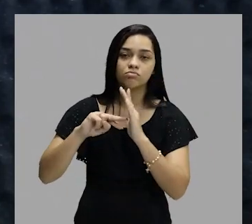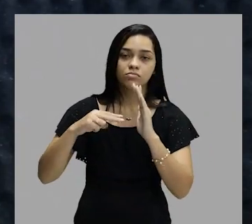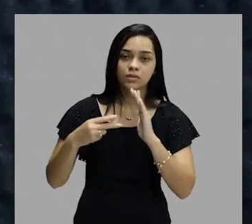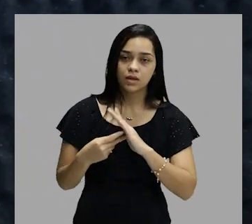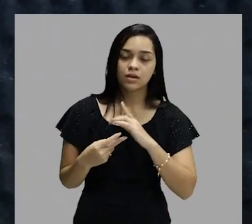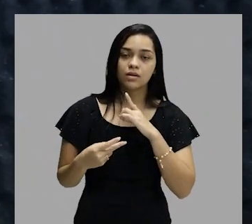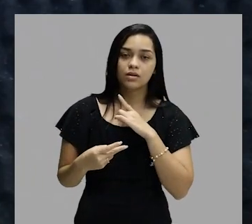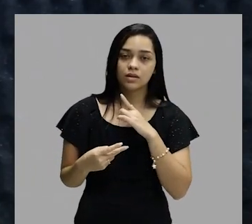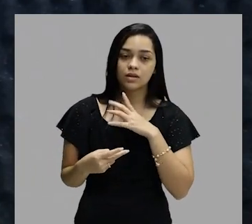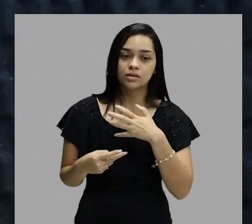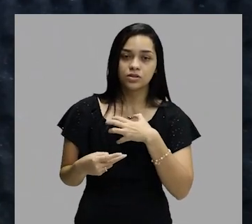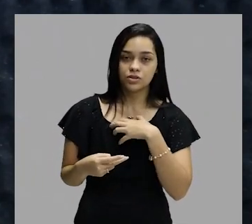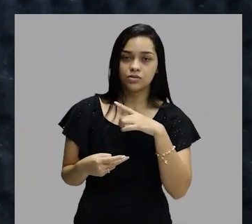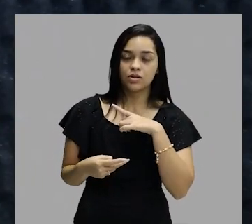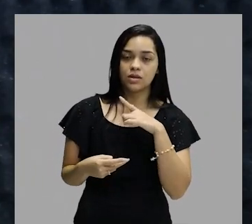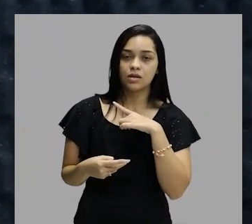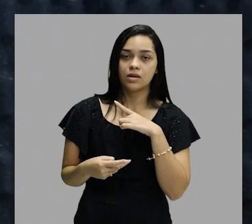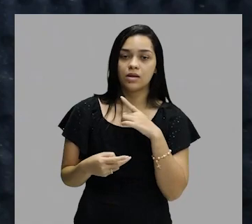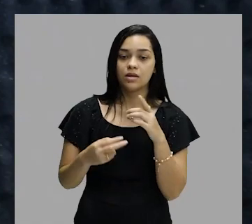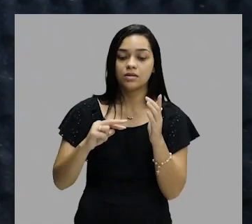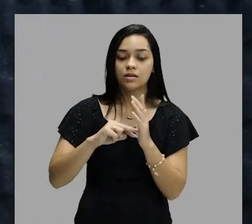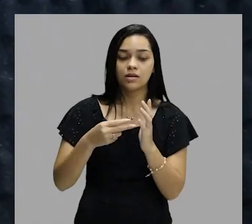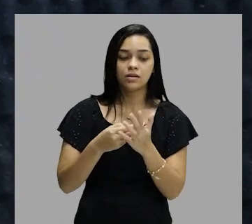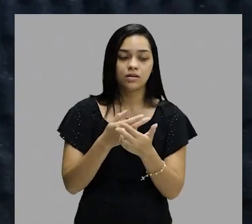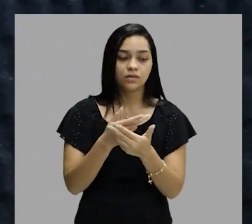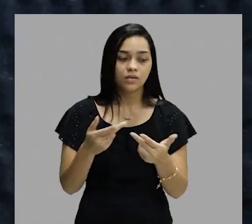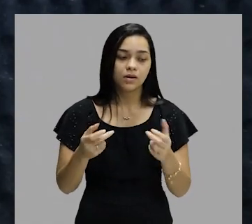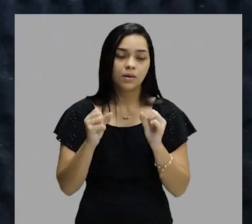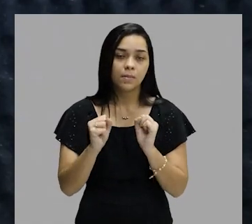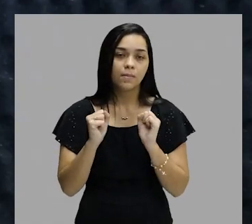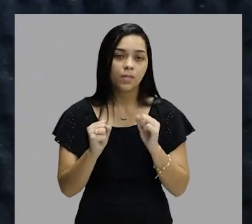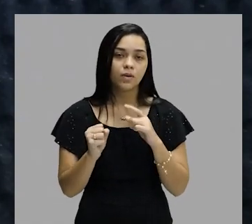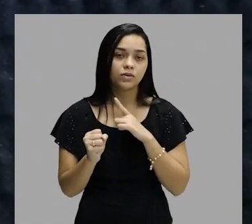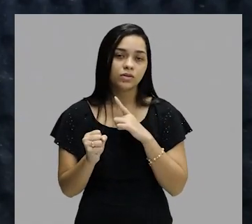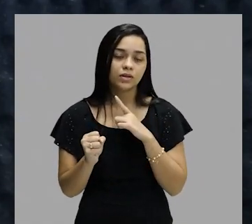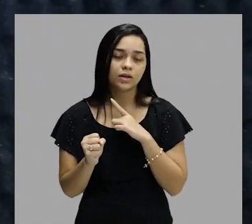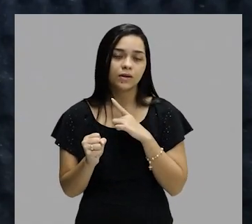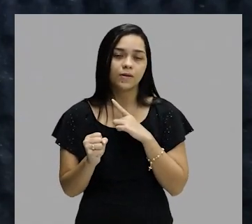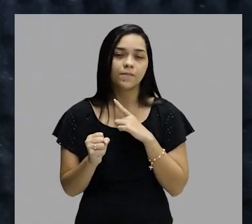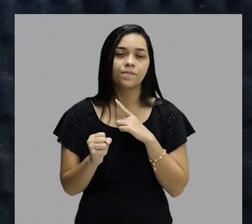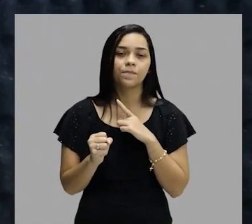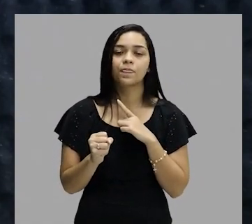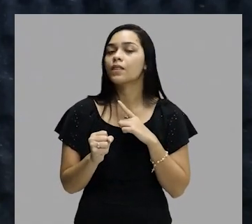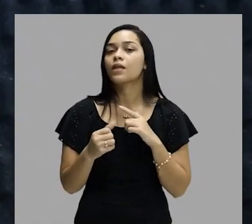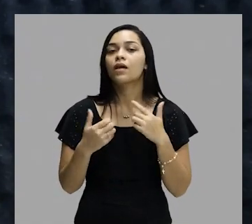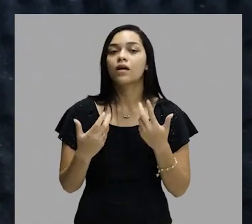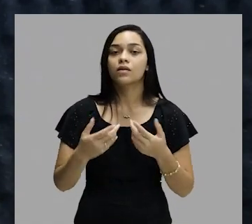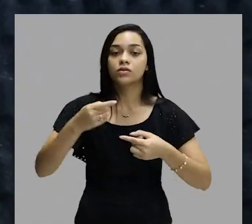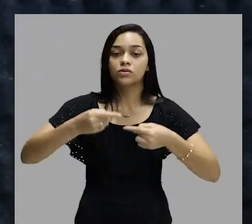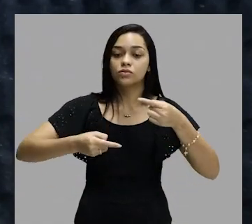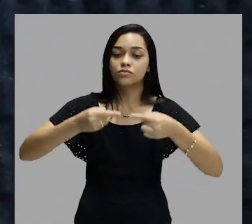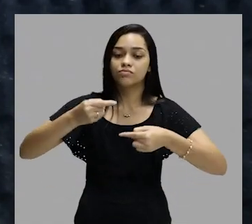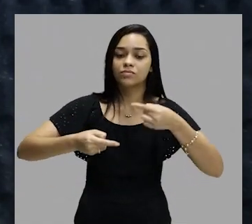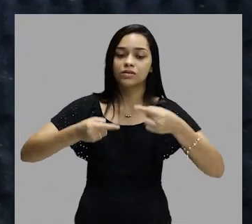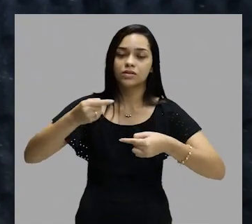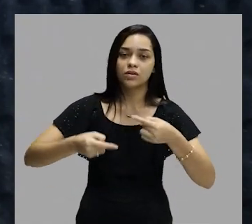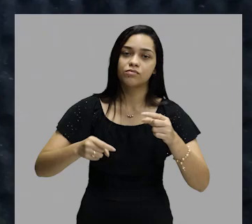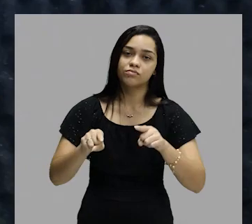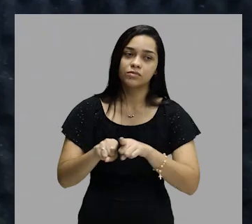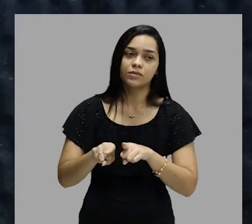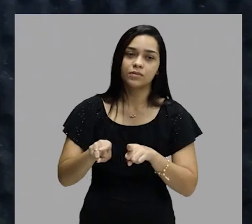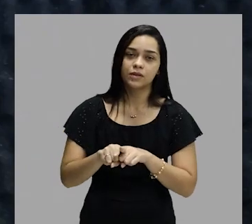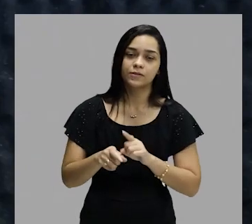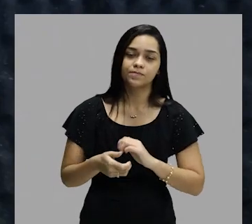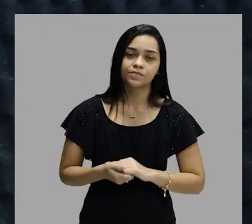Então, nesse sentido, a gente tem a polissemia. Argument pode ser argumento, mas também pode ser discussão. Tá?